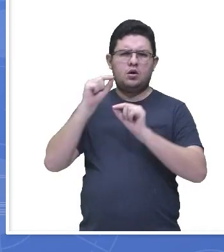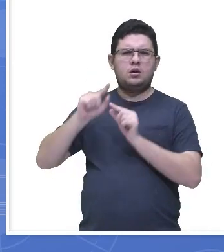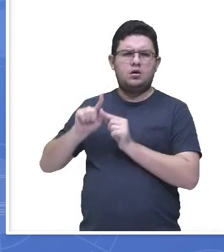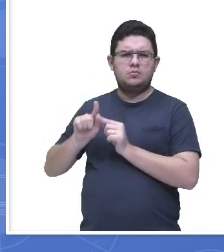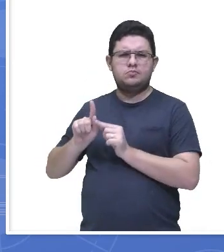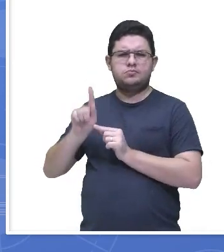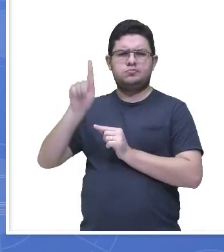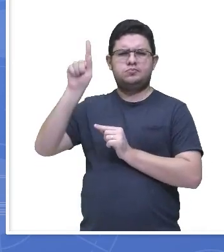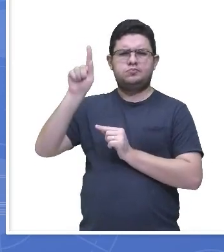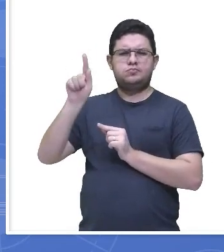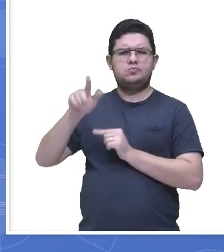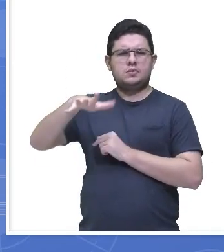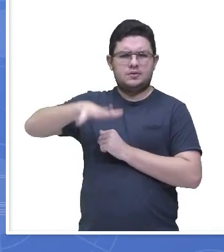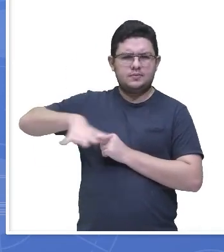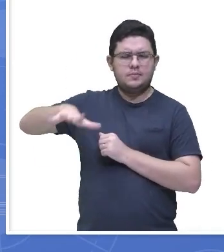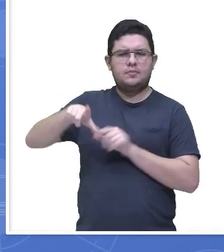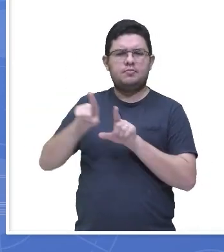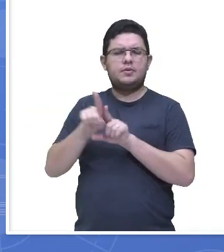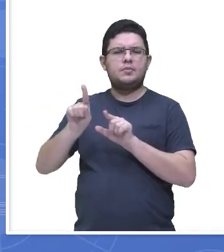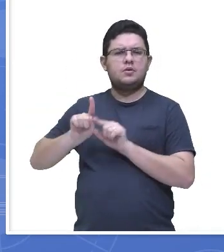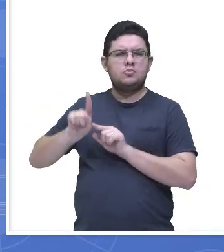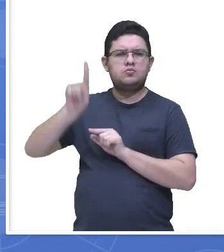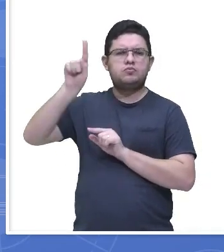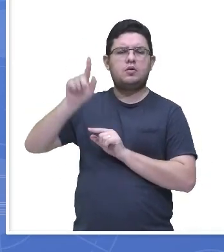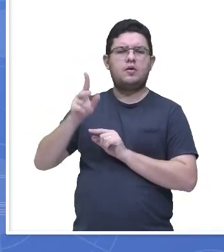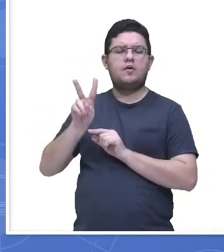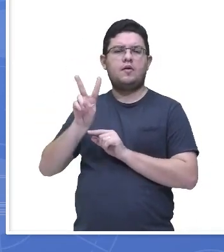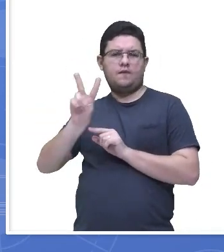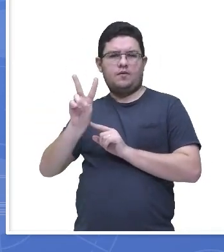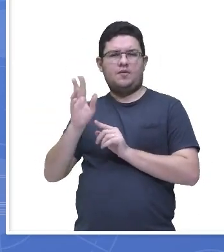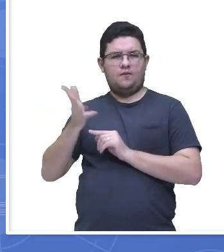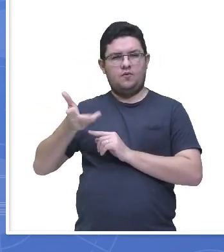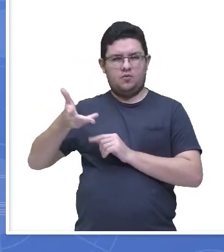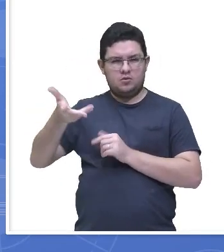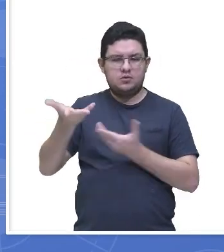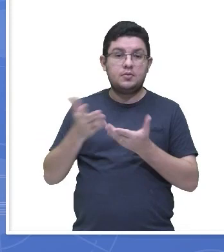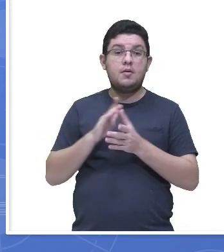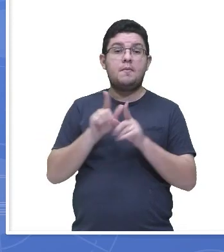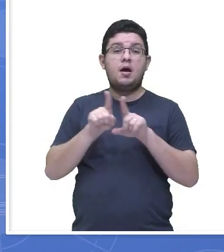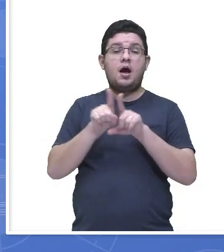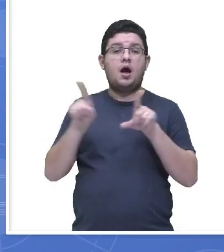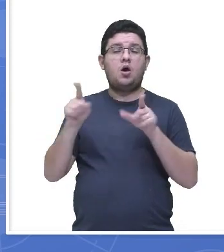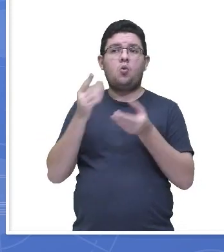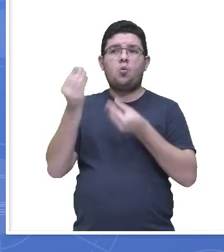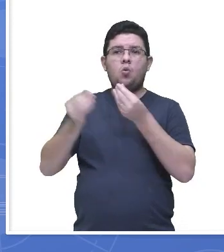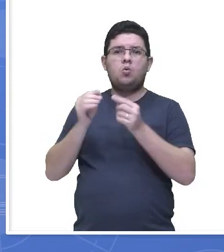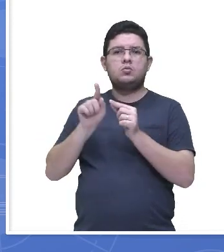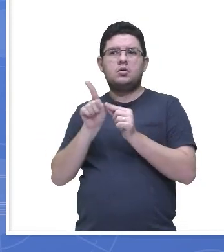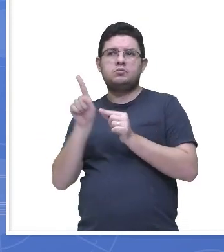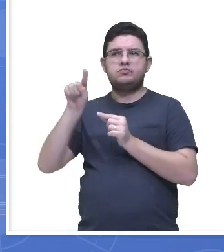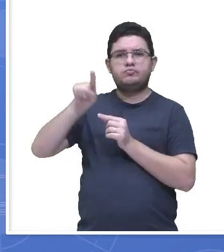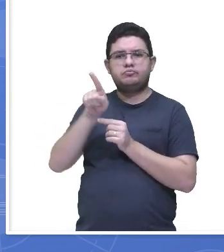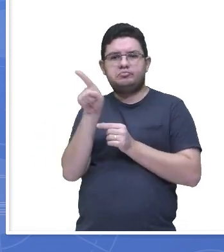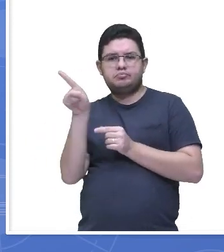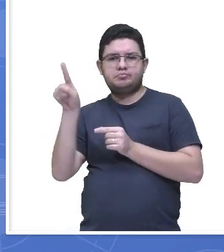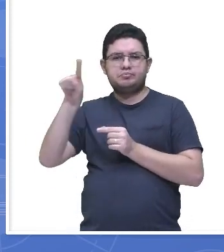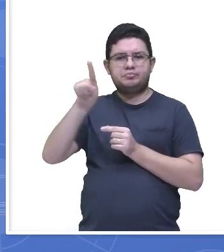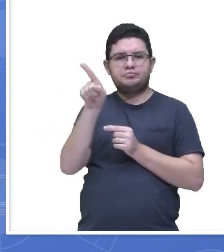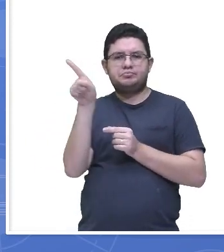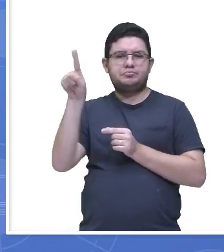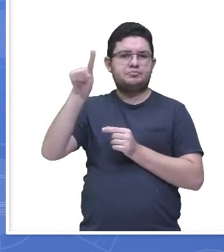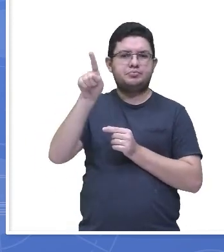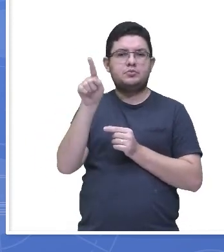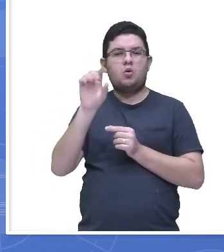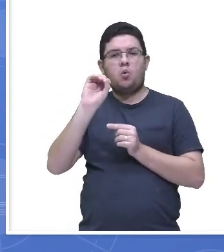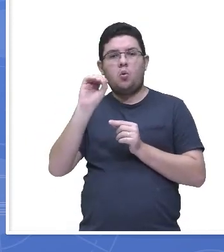podem informar qual é a forma da trajetória. Eu não tenho como dizer se o móvel está andando em linha reta